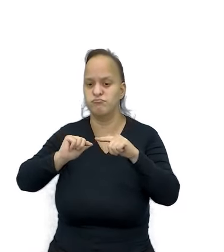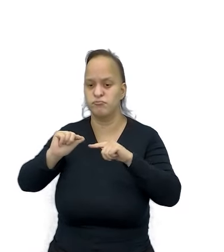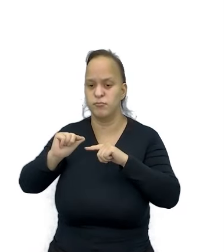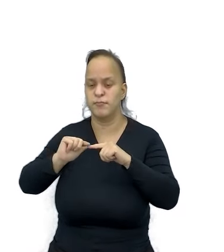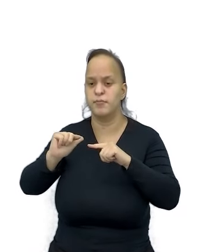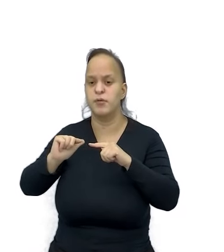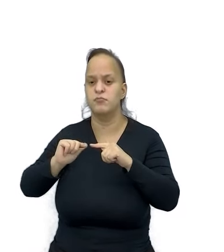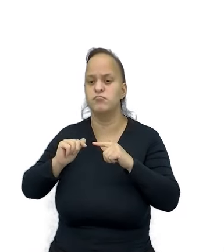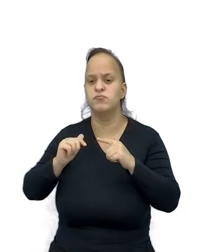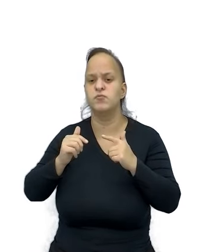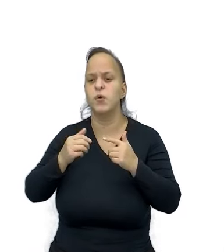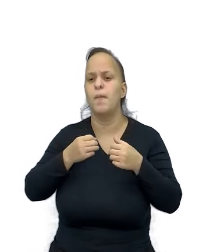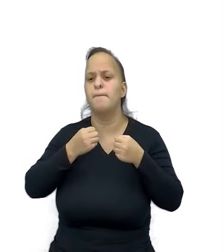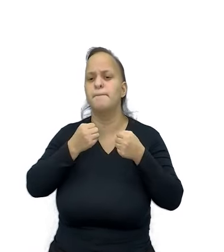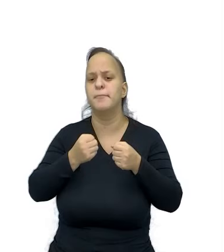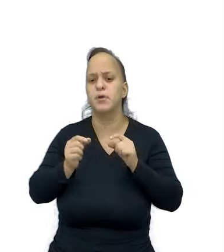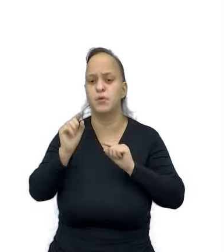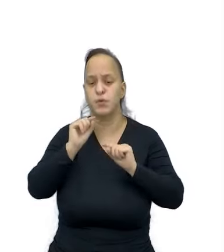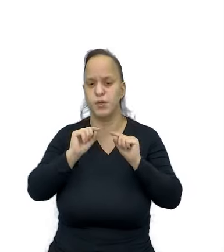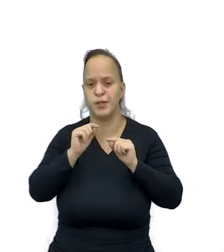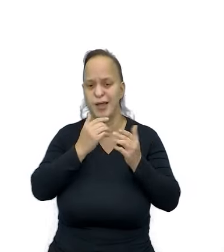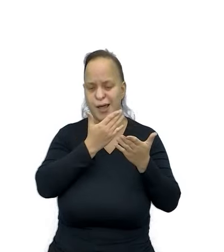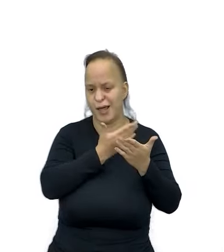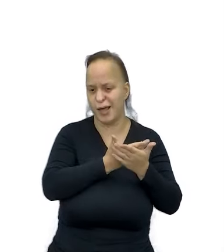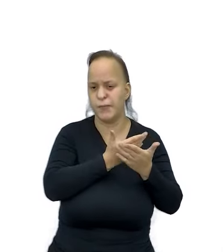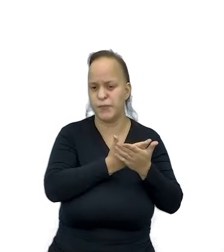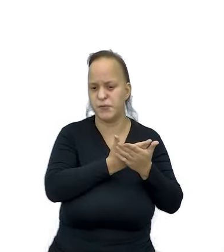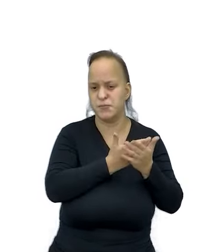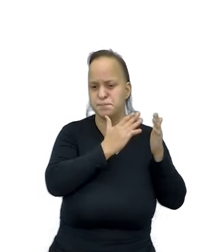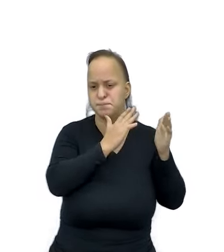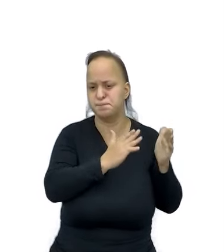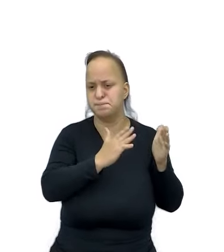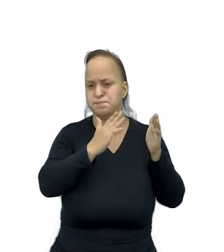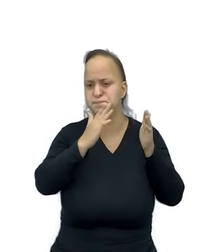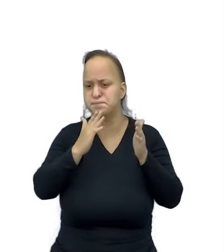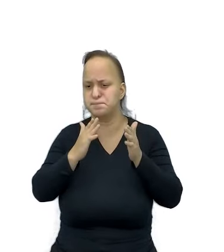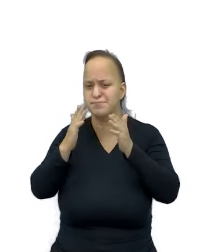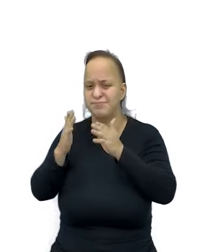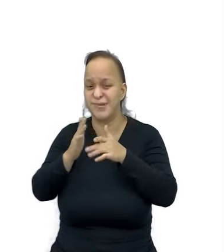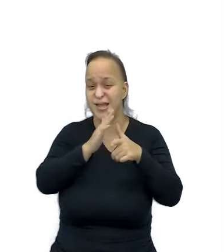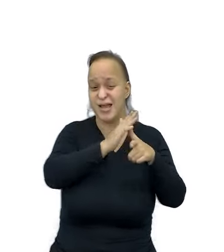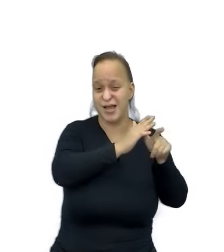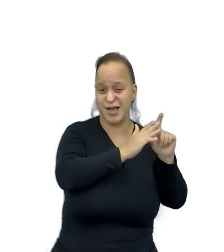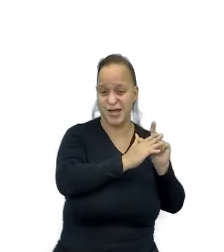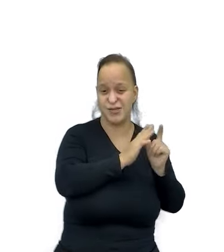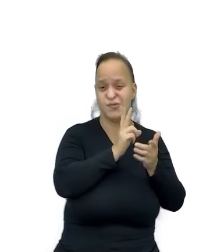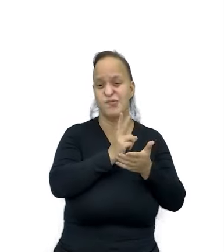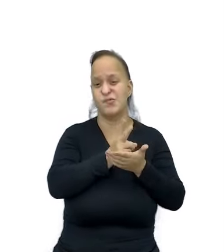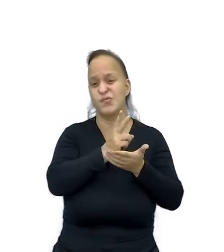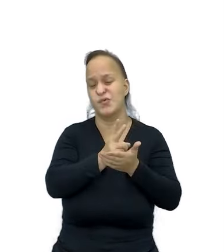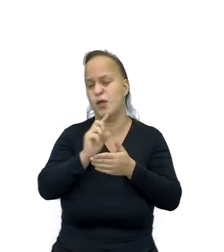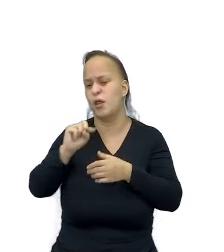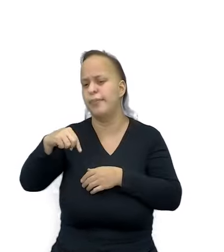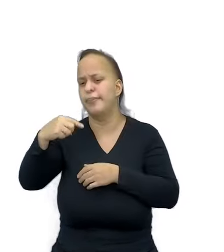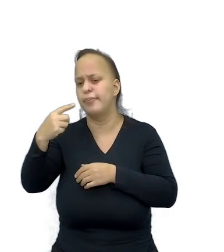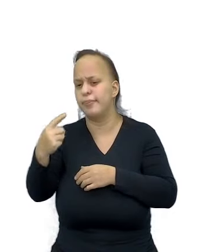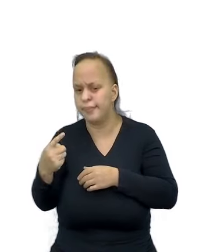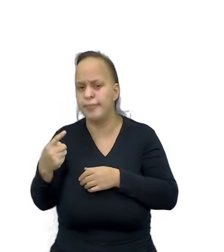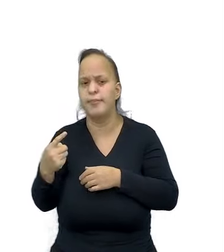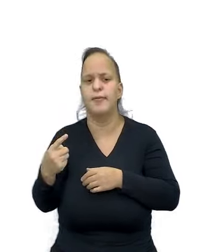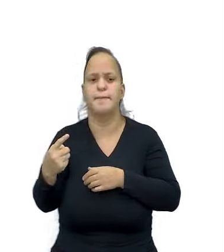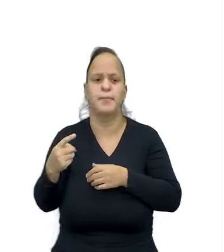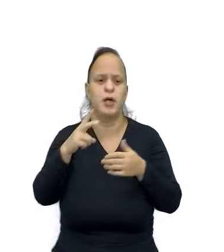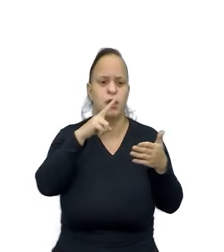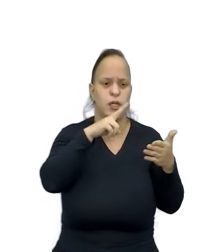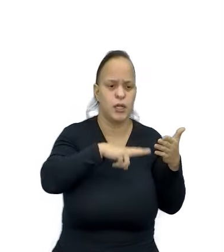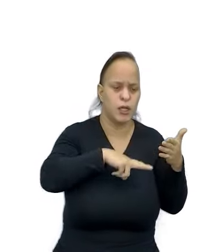então, sistematizar aí essas aulas. Fazer, mais uma vez, aí o processo do antes, durante e depois, né? Que é a leitura e compreensão aí dessa